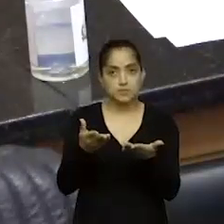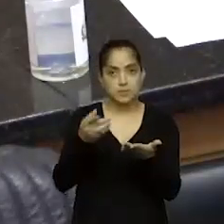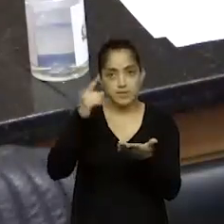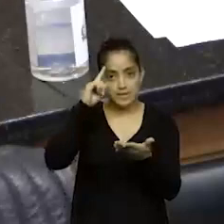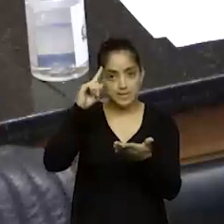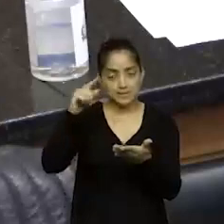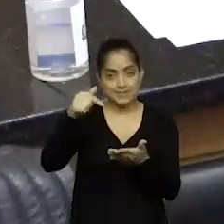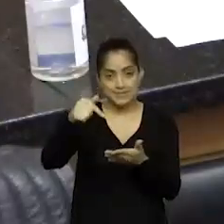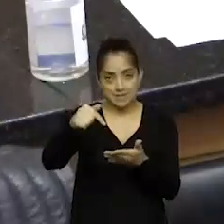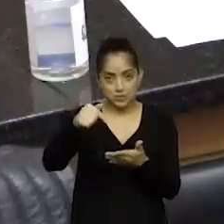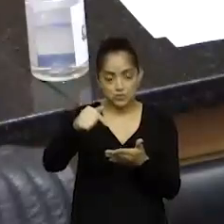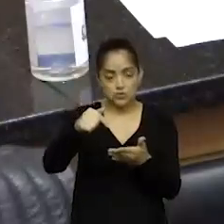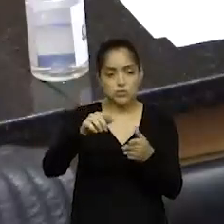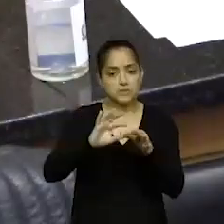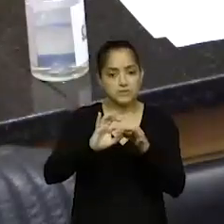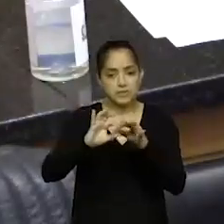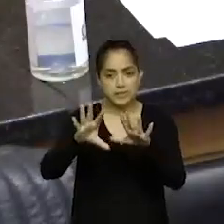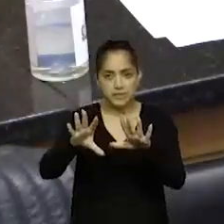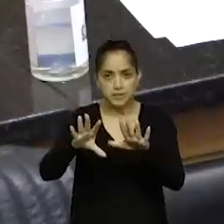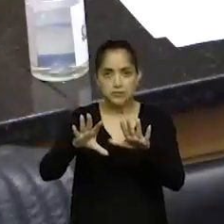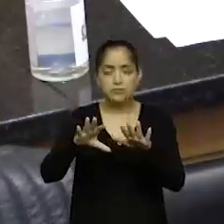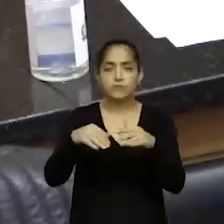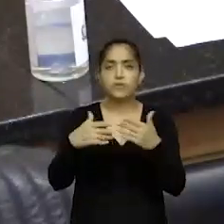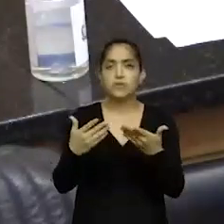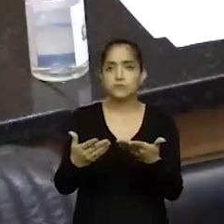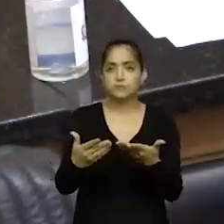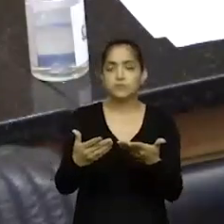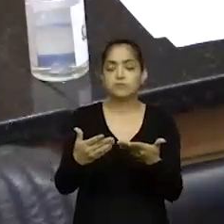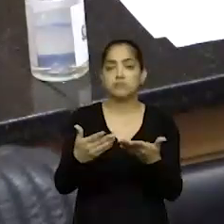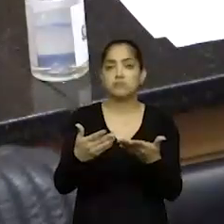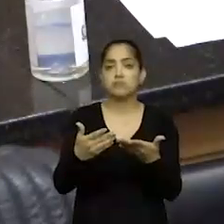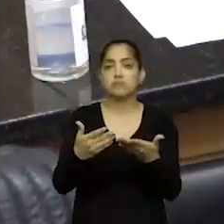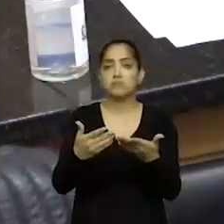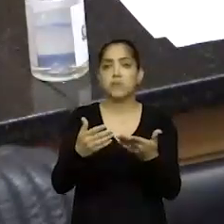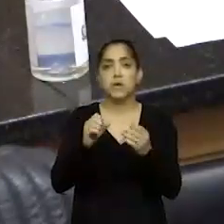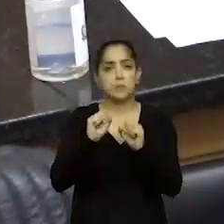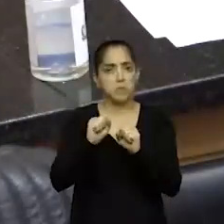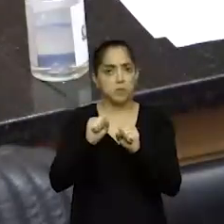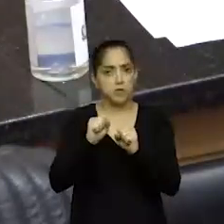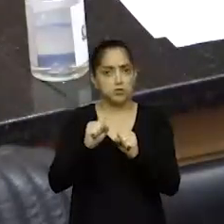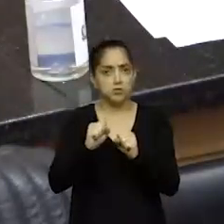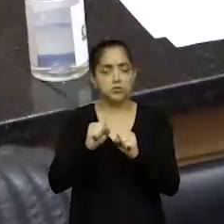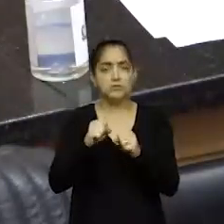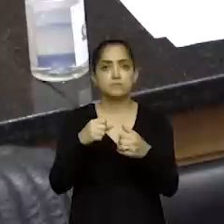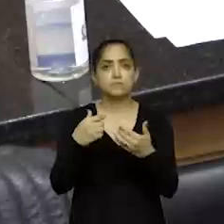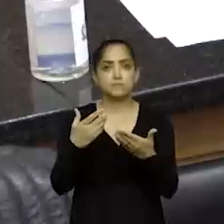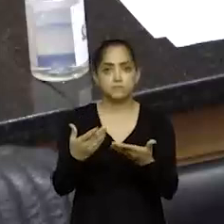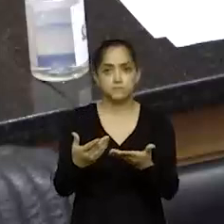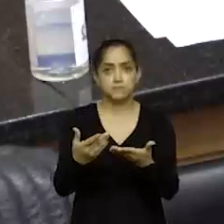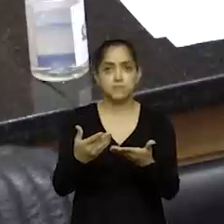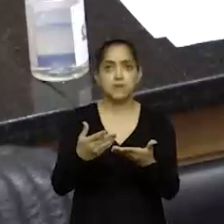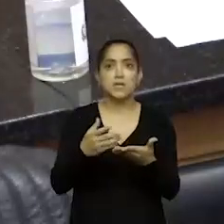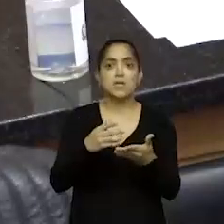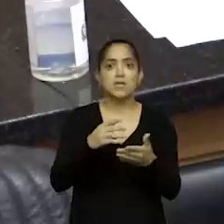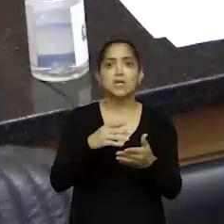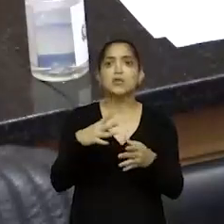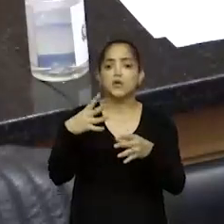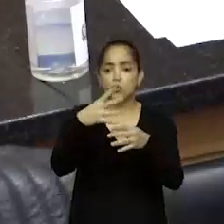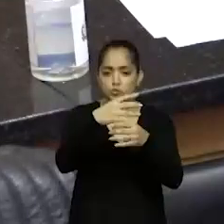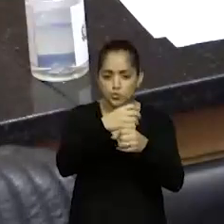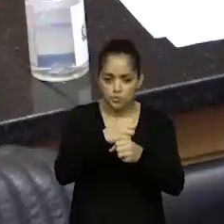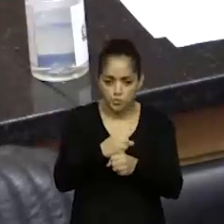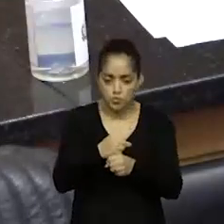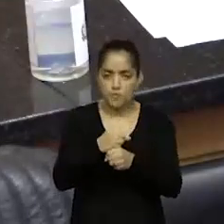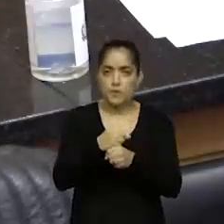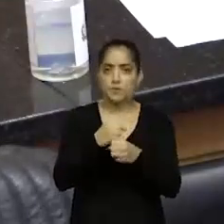7 dias, o vagabundo ele sai no seu saidão e continua contando como pena. Ele está na